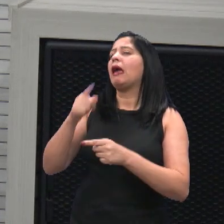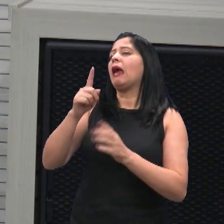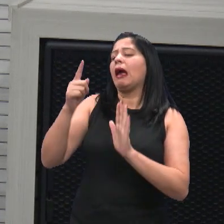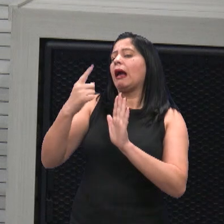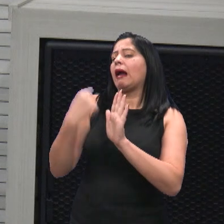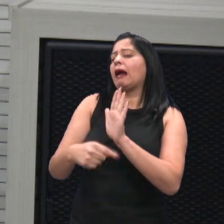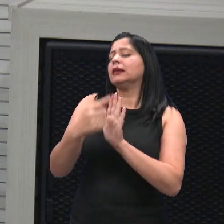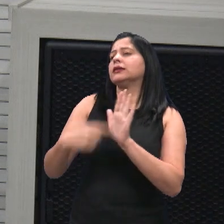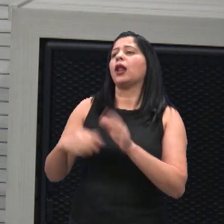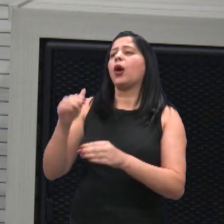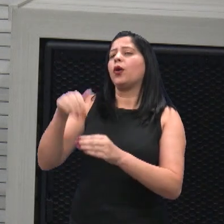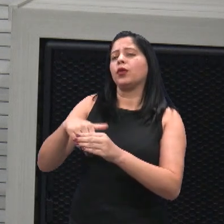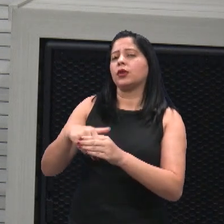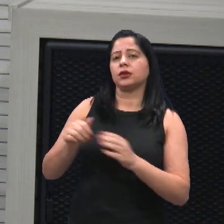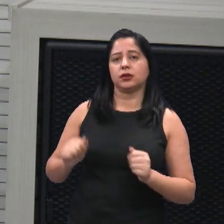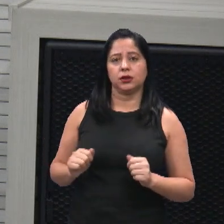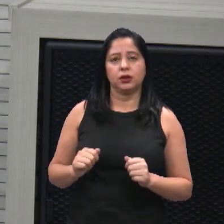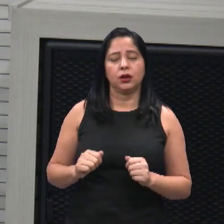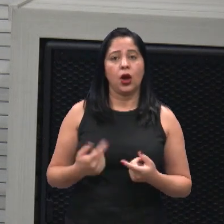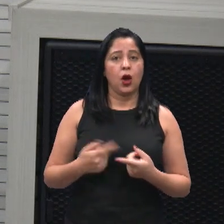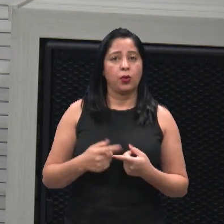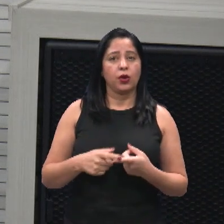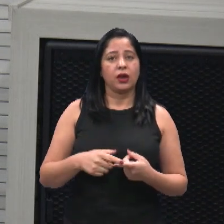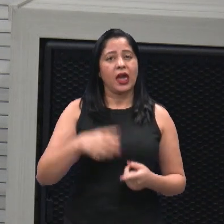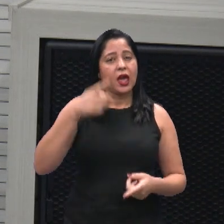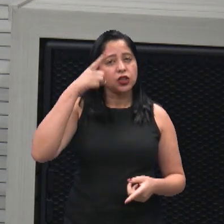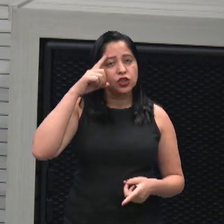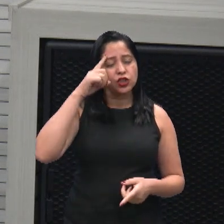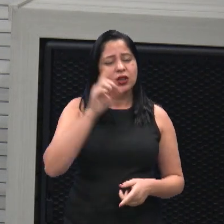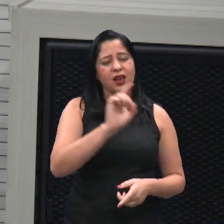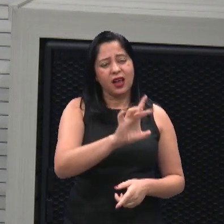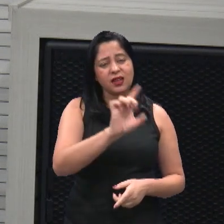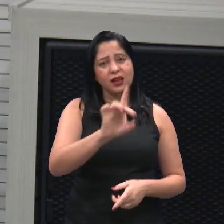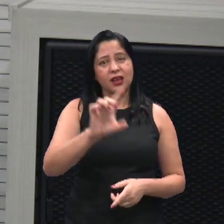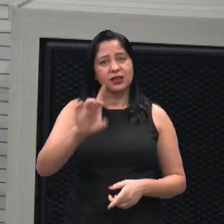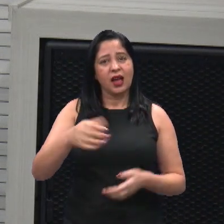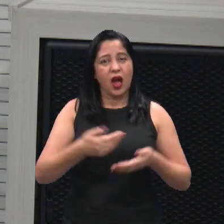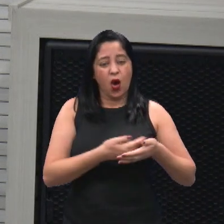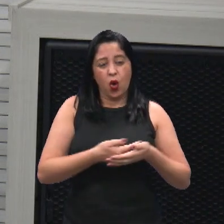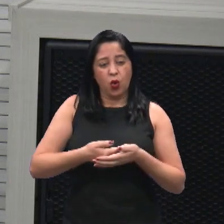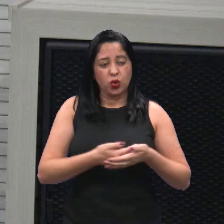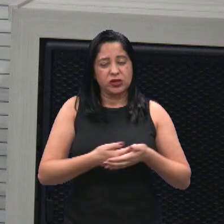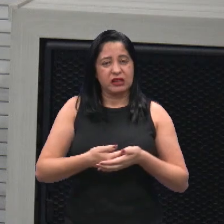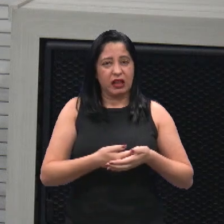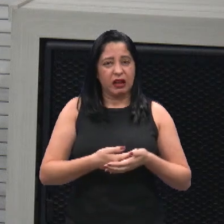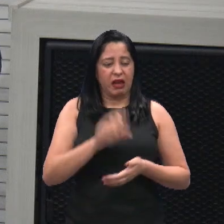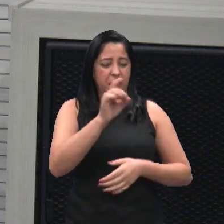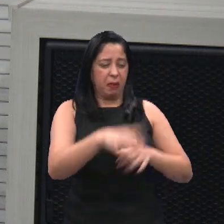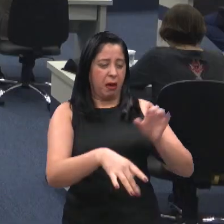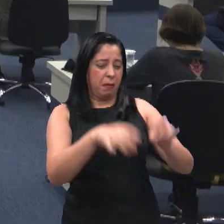esse projeto, porque a cada dia que passa, mais crianças estão sendo jogadas no lixo na nossa cidade.